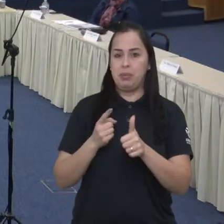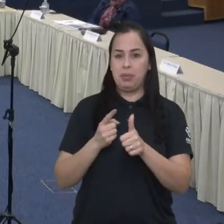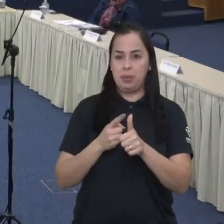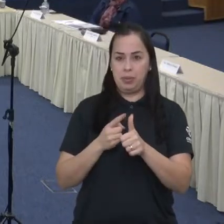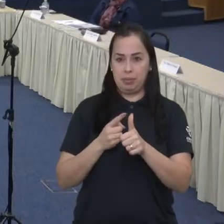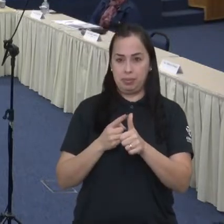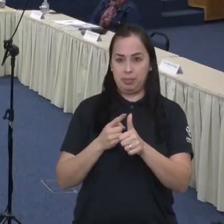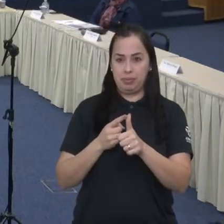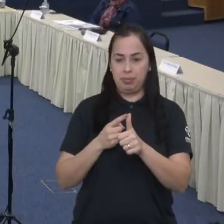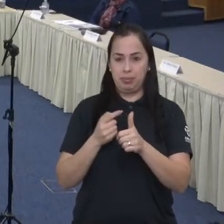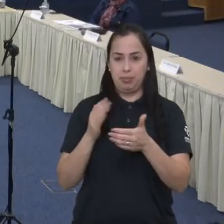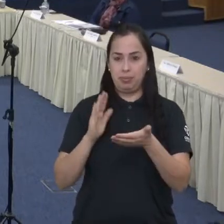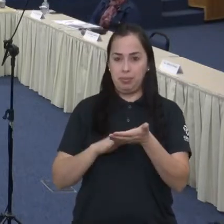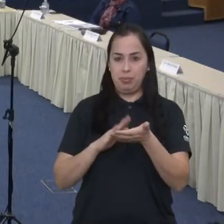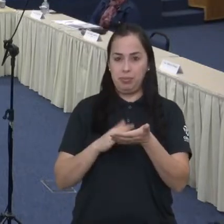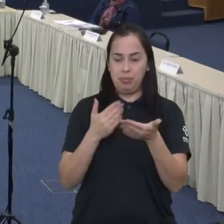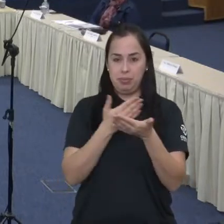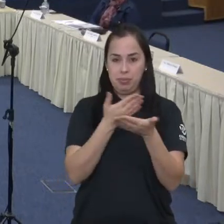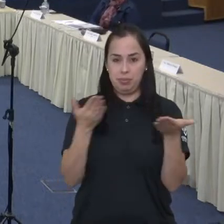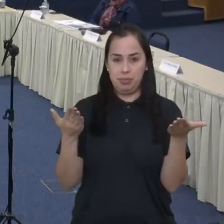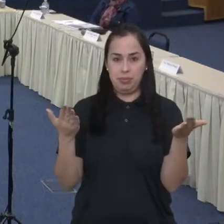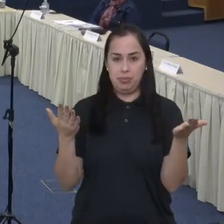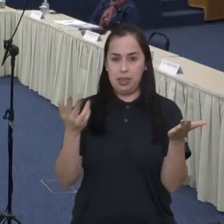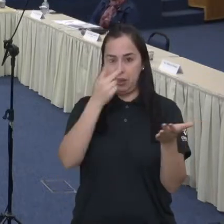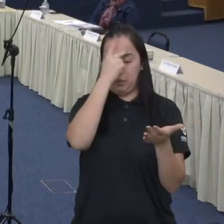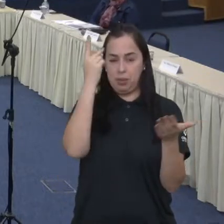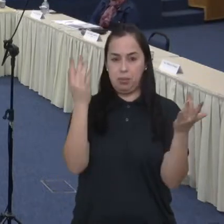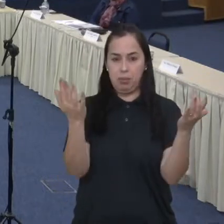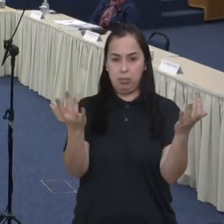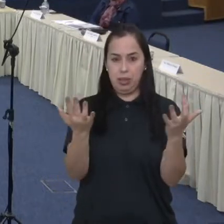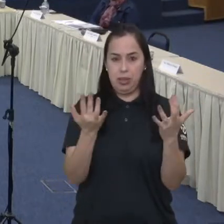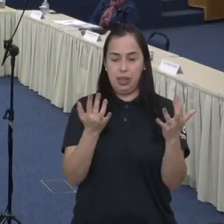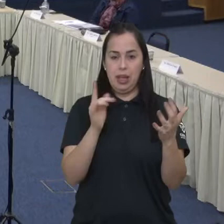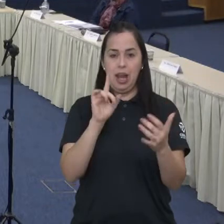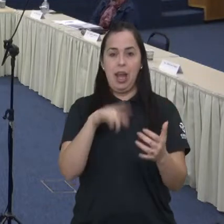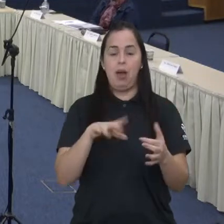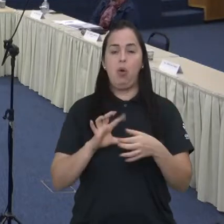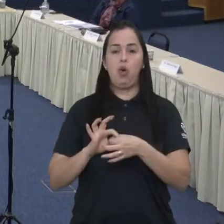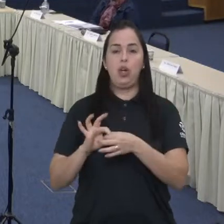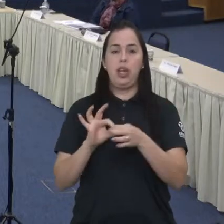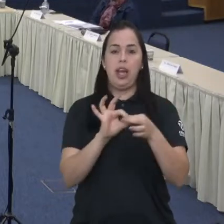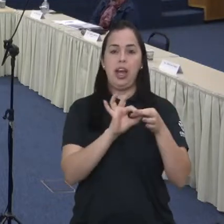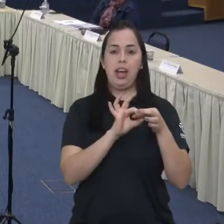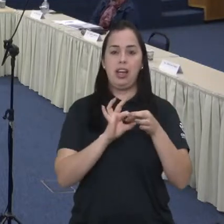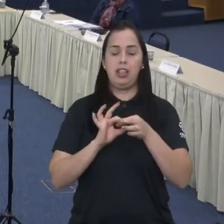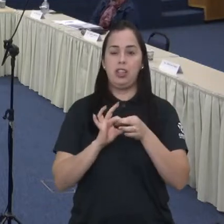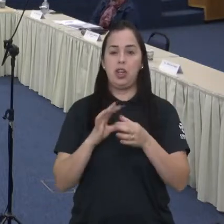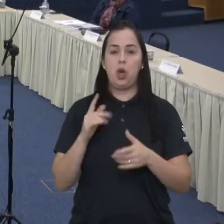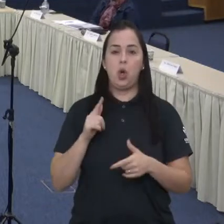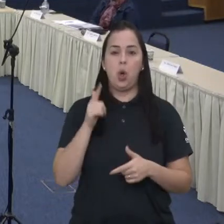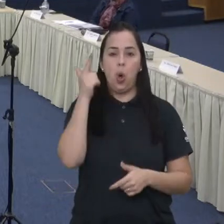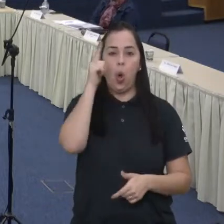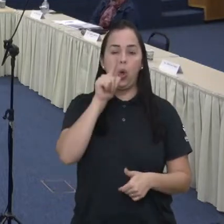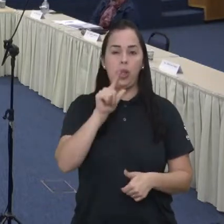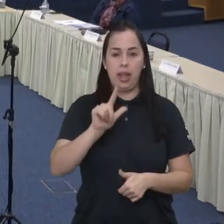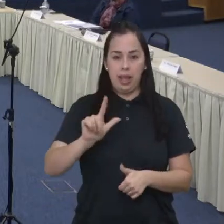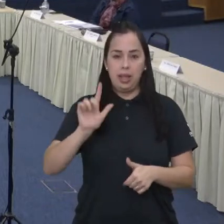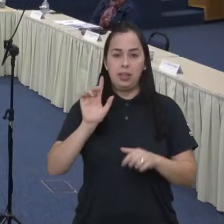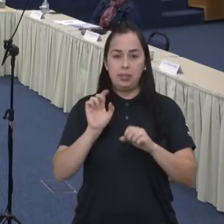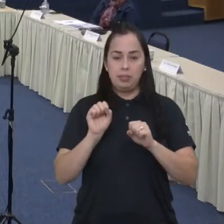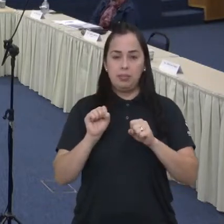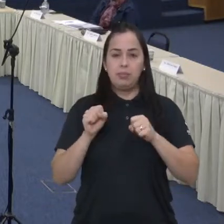eu queria parabenizar o pessoal que está aqui, porque eu acho que juntando todo mundo que tem que fazer alguma solução aqui para o